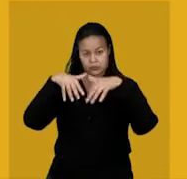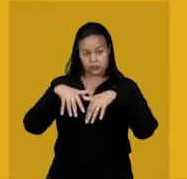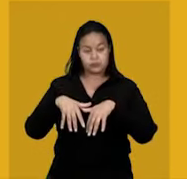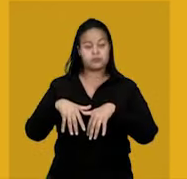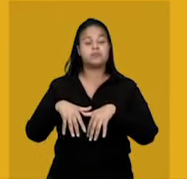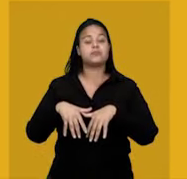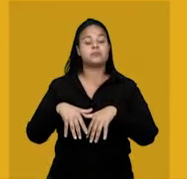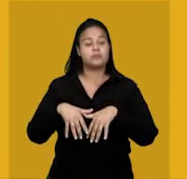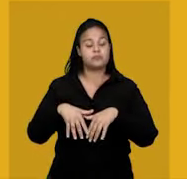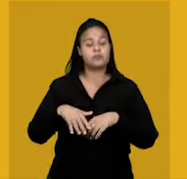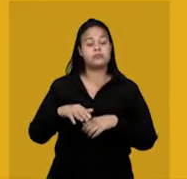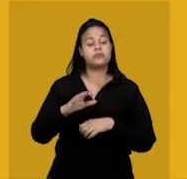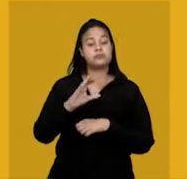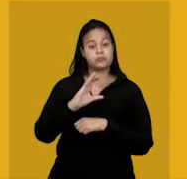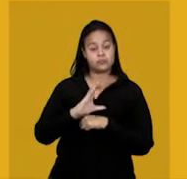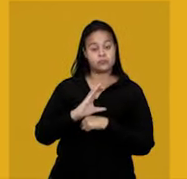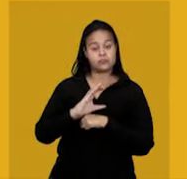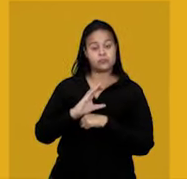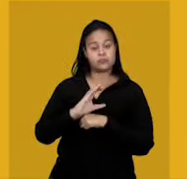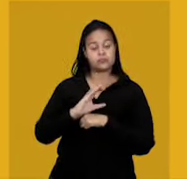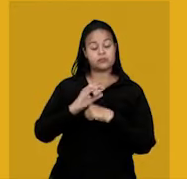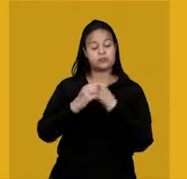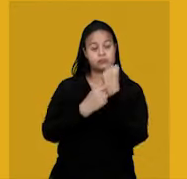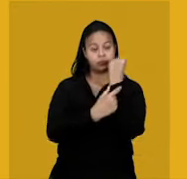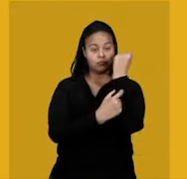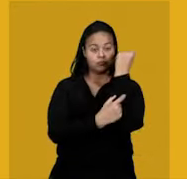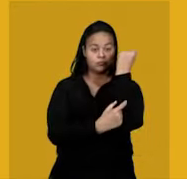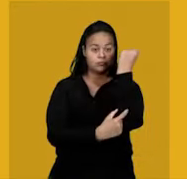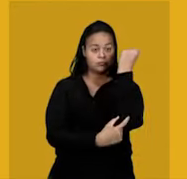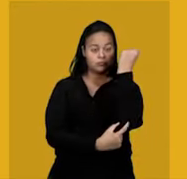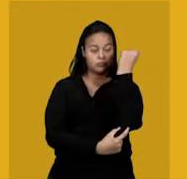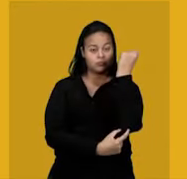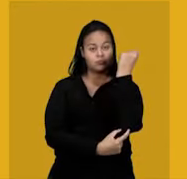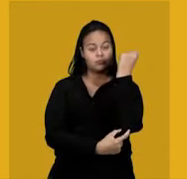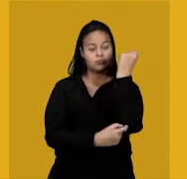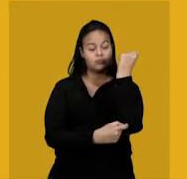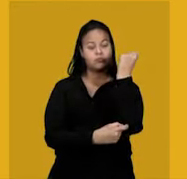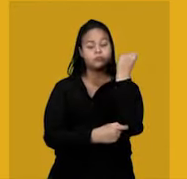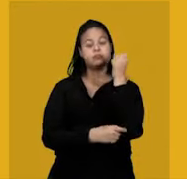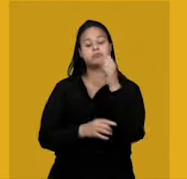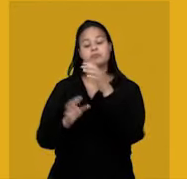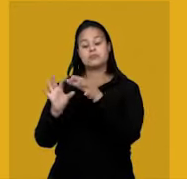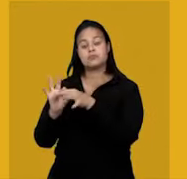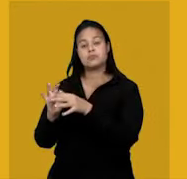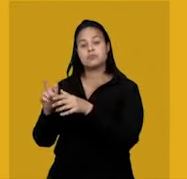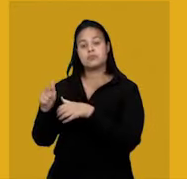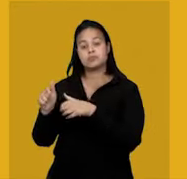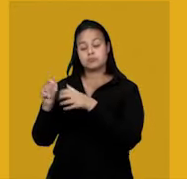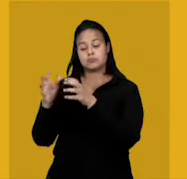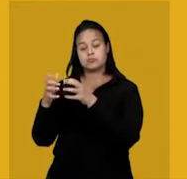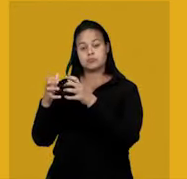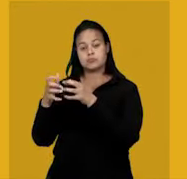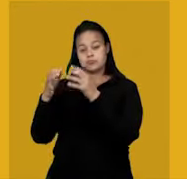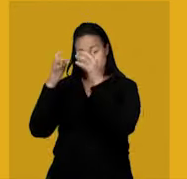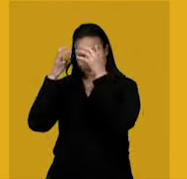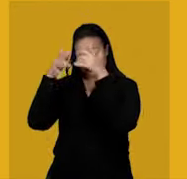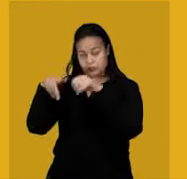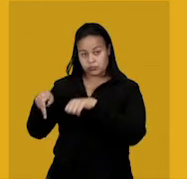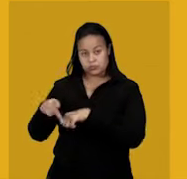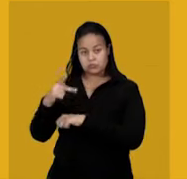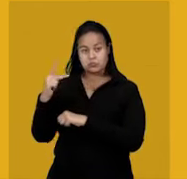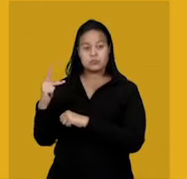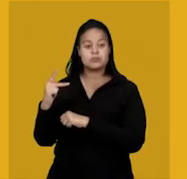nervoso central, aprendemos sobre a medula espinhal. E dentro do tema sistema nervoso periférico,